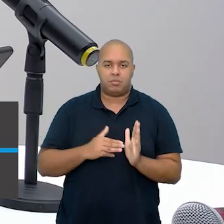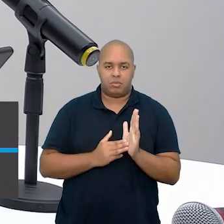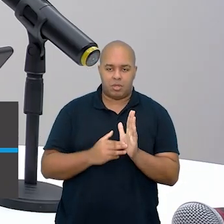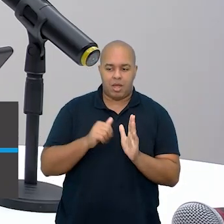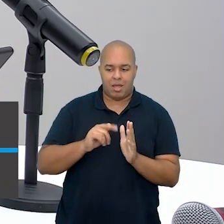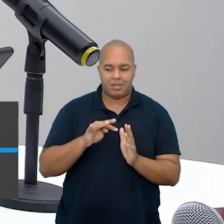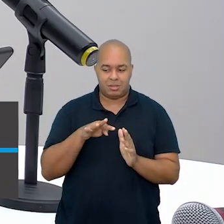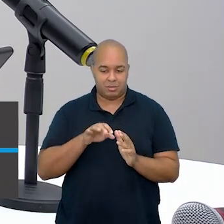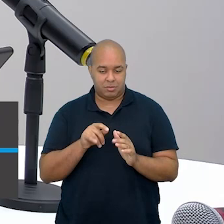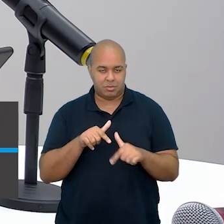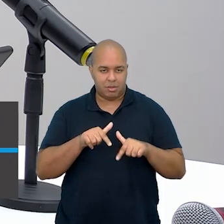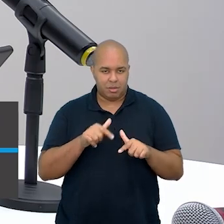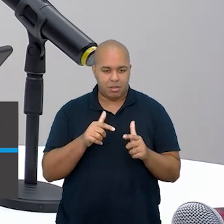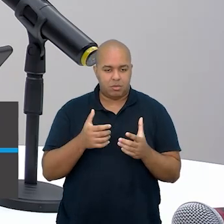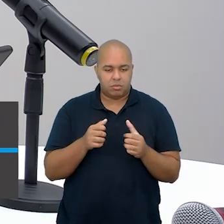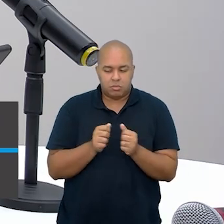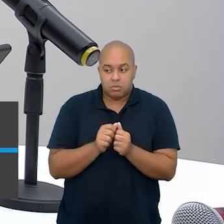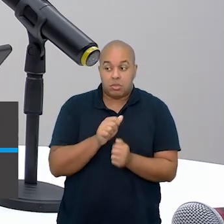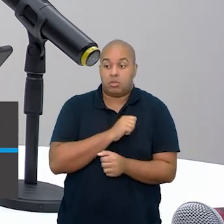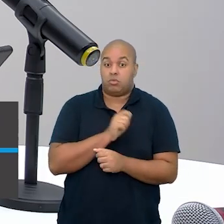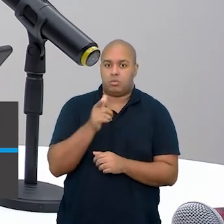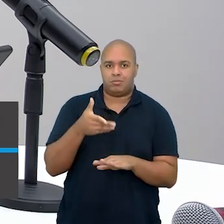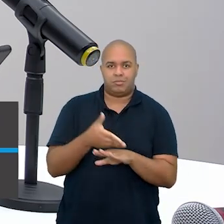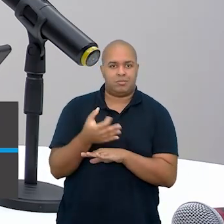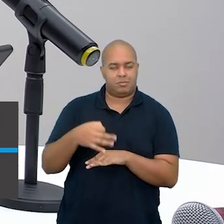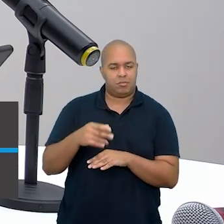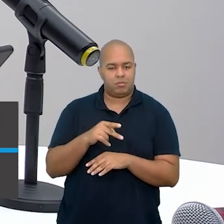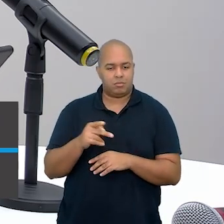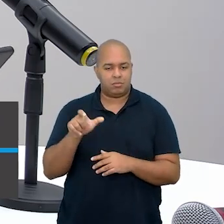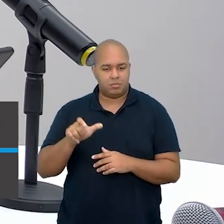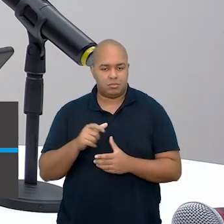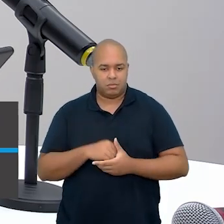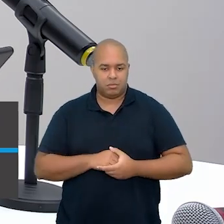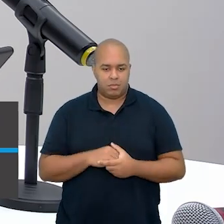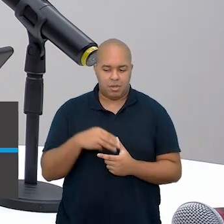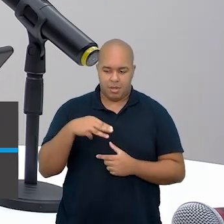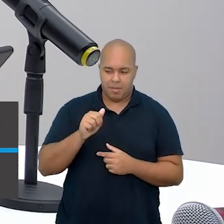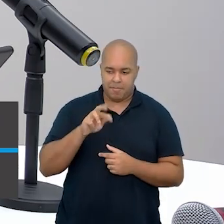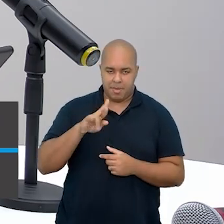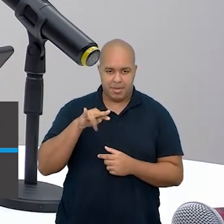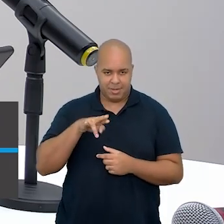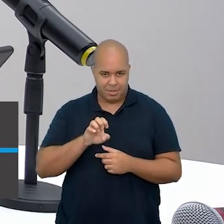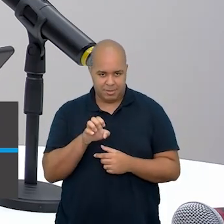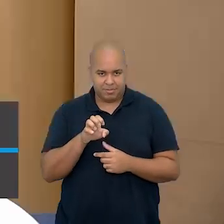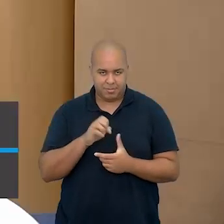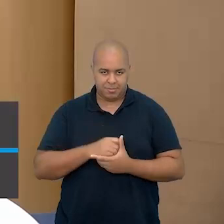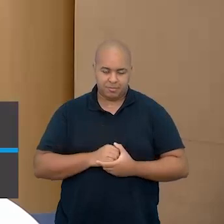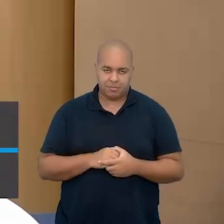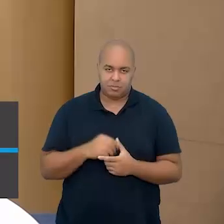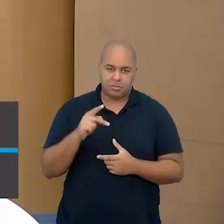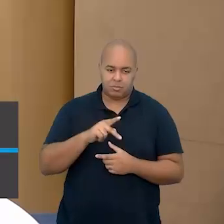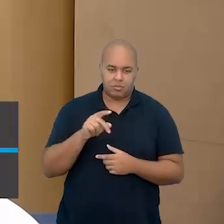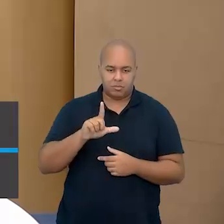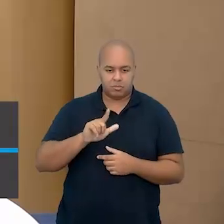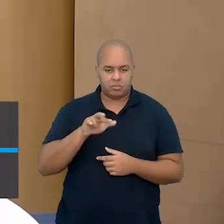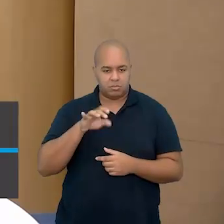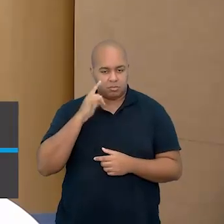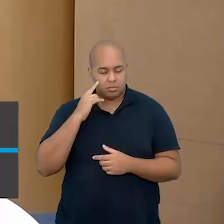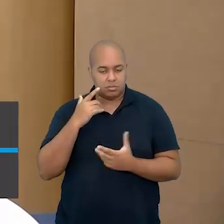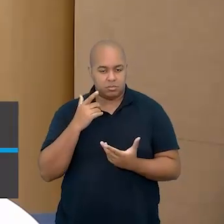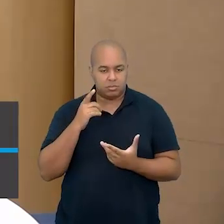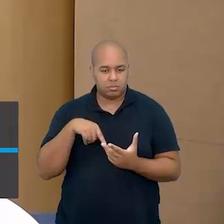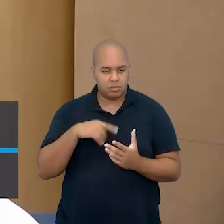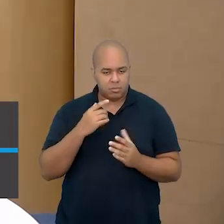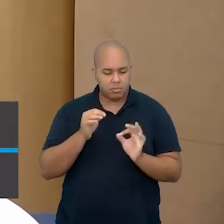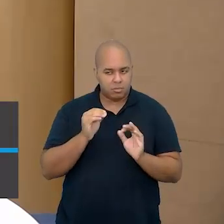Metodologias ativas, trabalhando com o aluno protagonista, né? Professora Marine. Isso, a professora Luciana